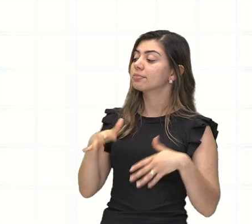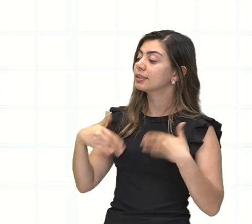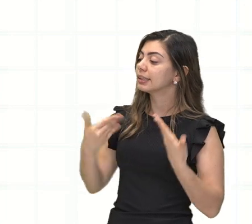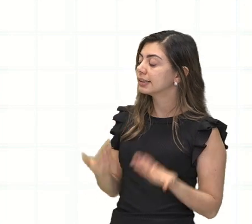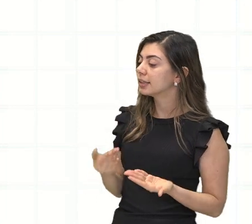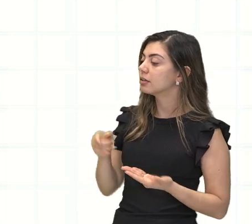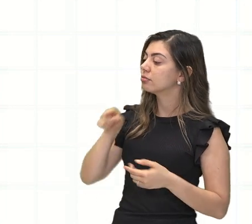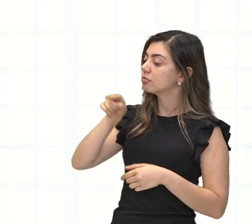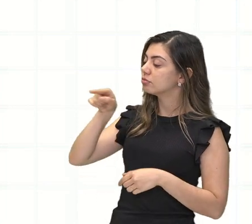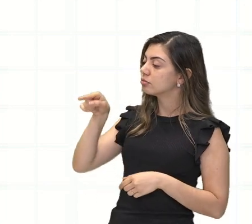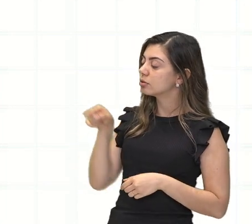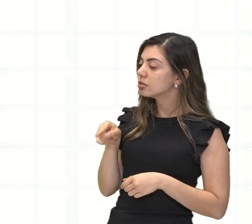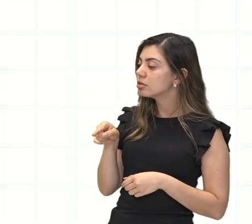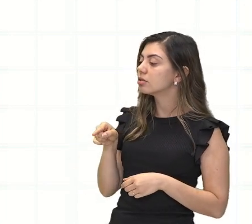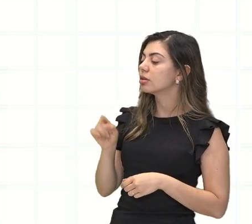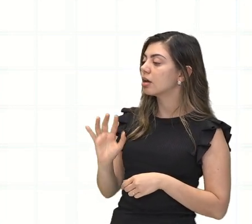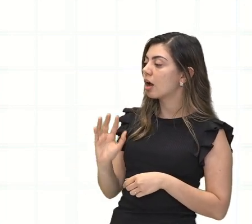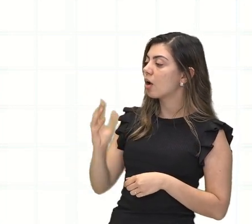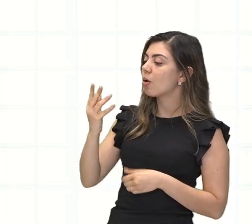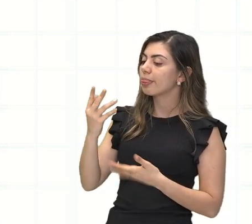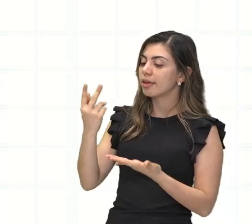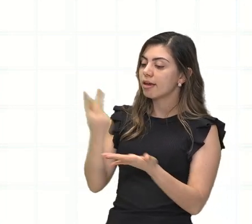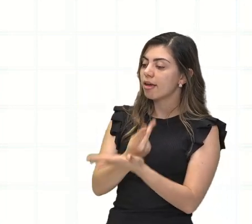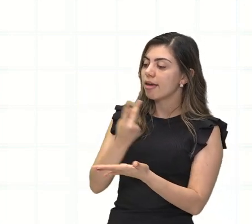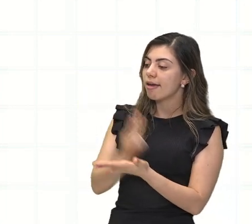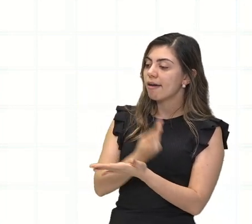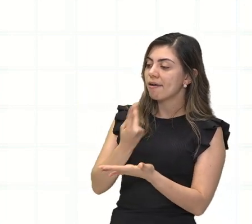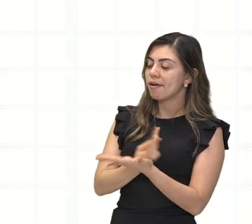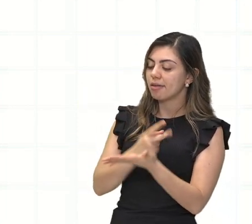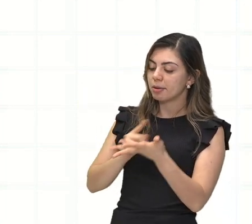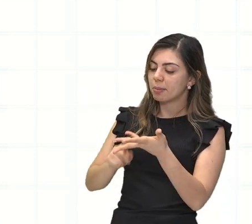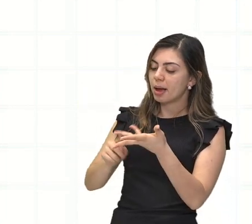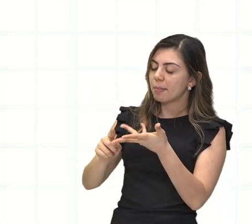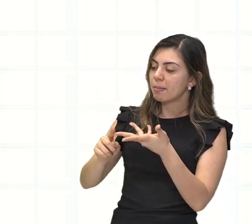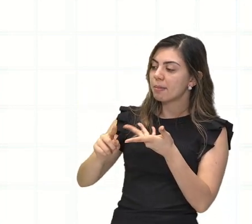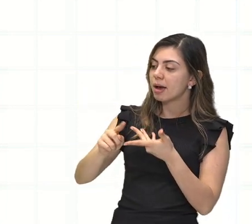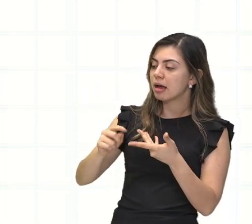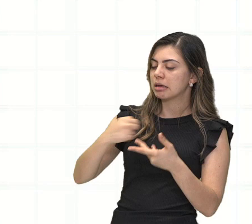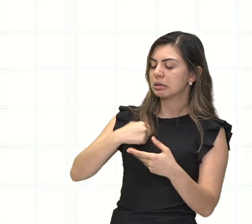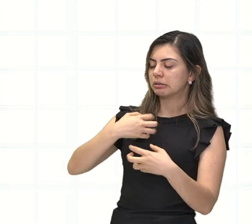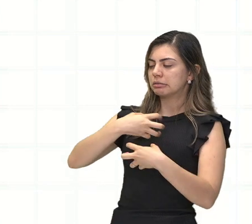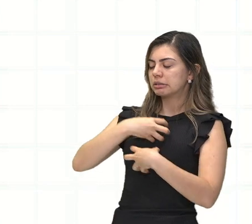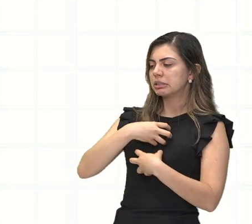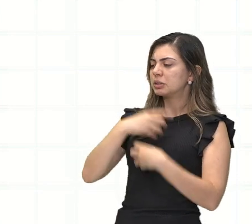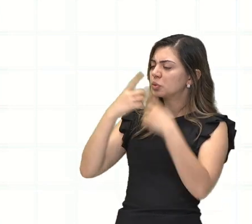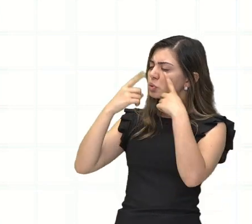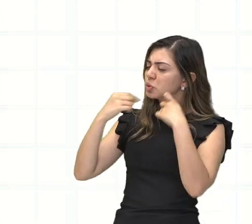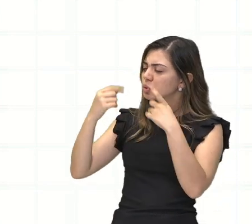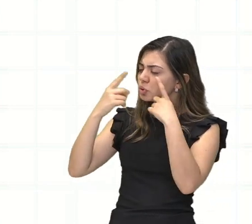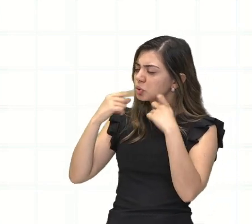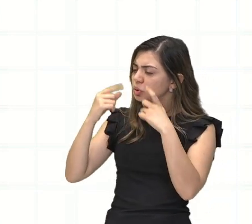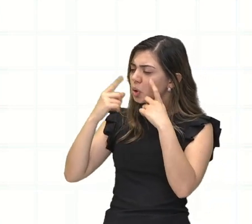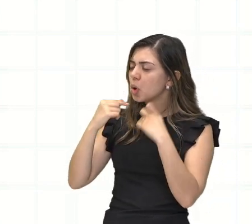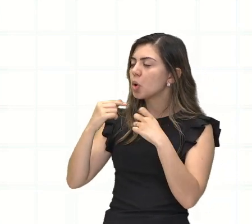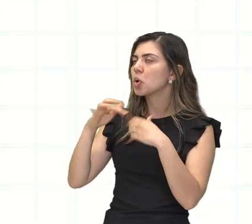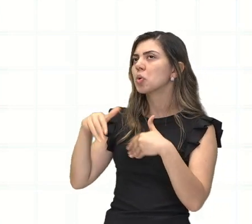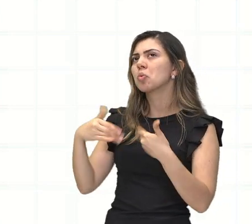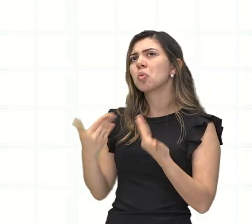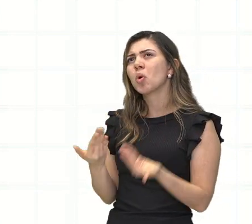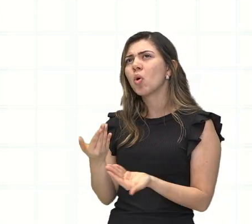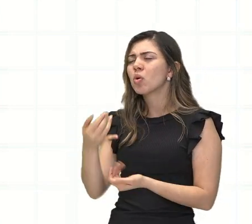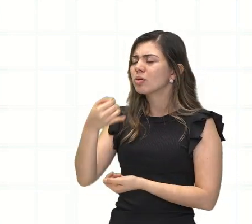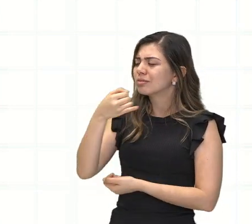você faz algo de ruim e me faz chorar,